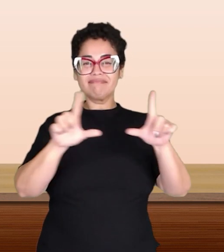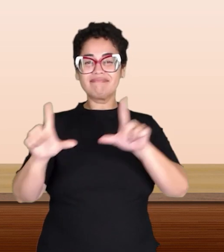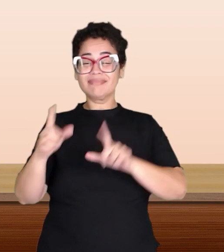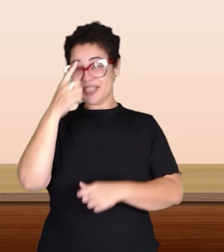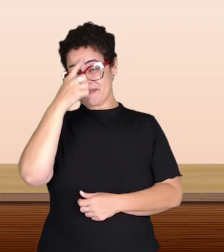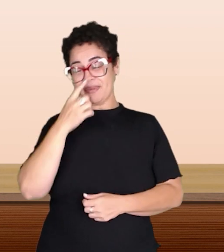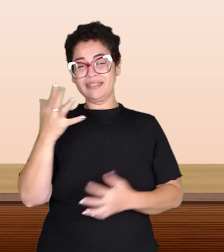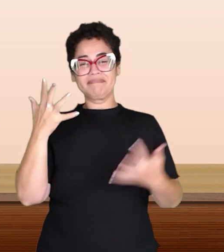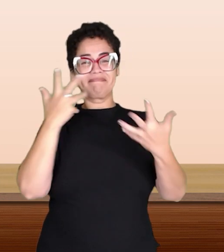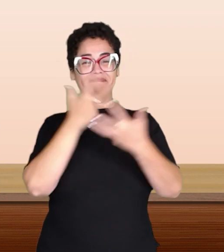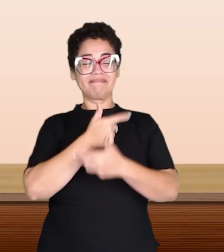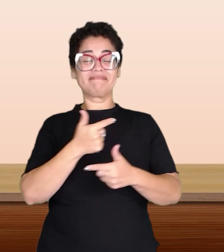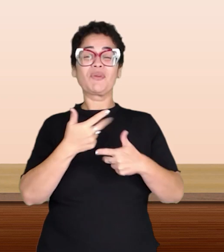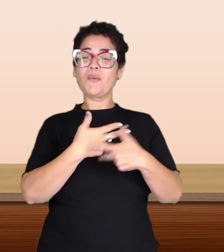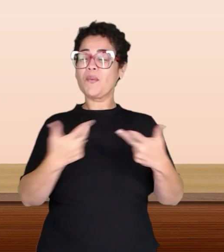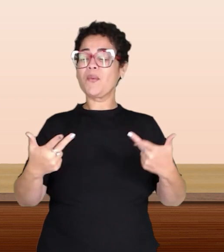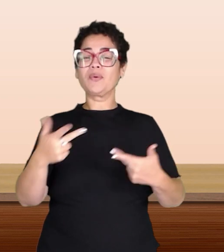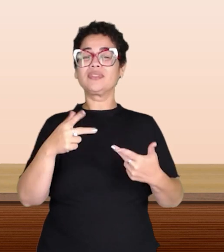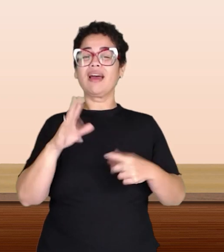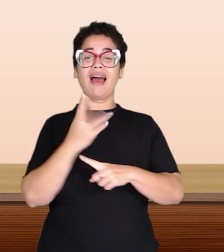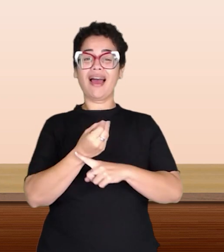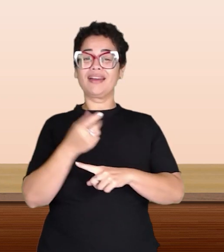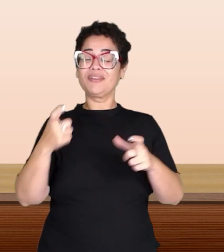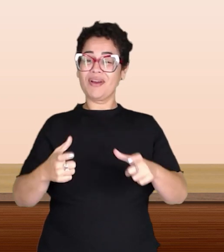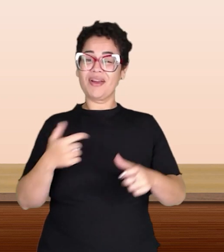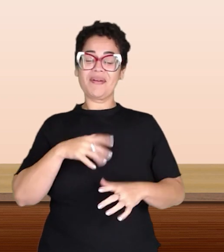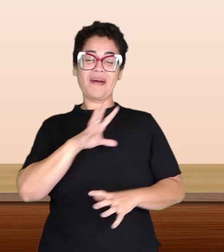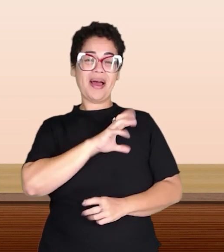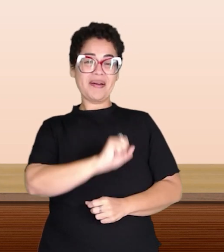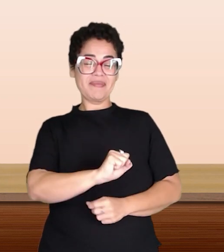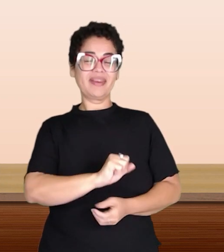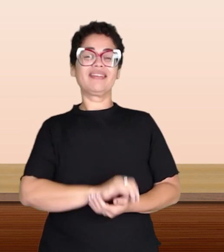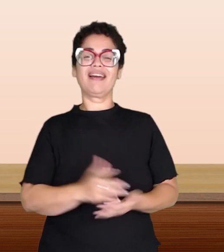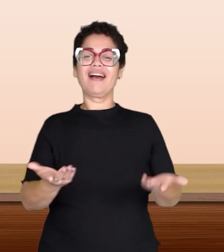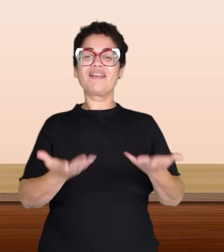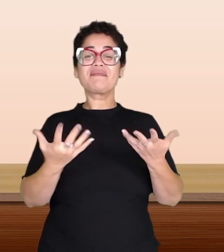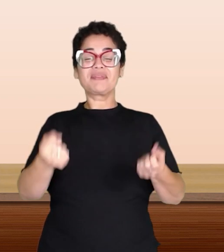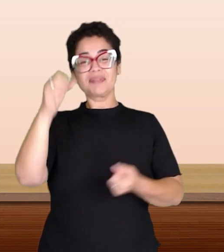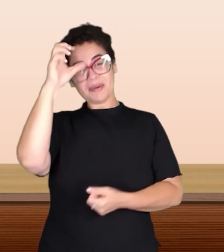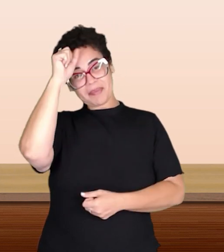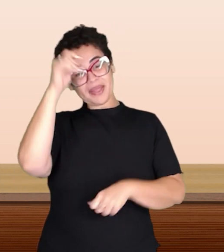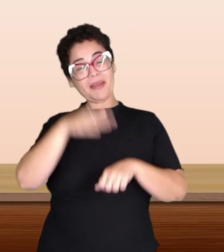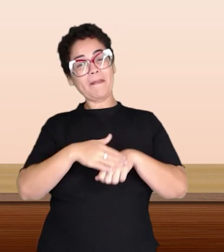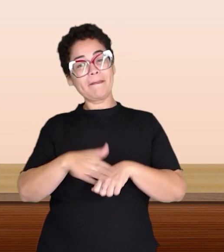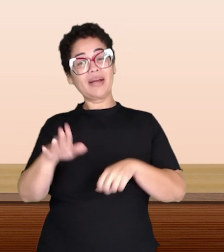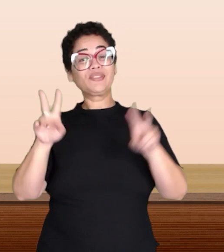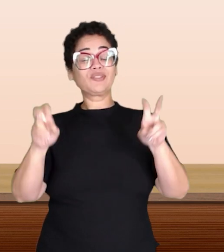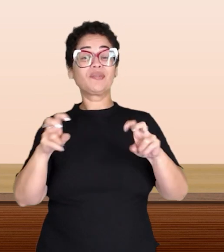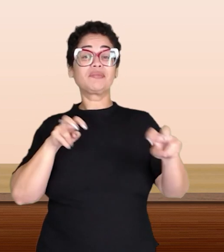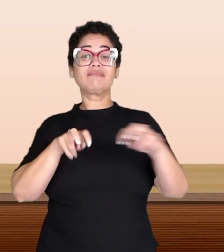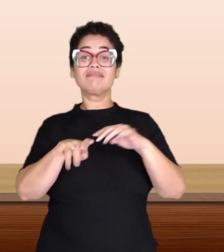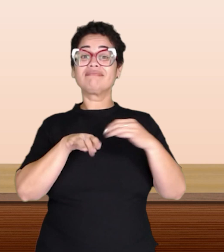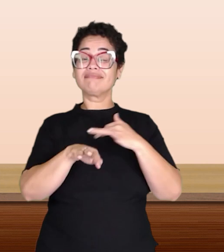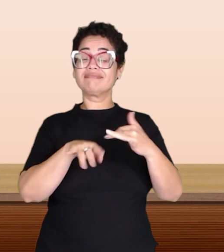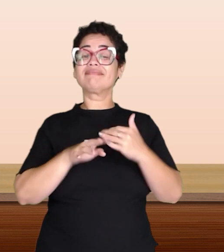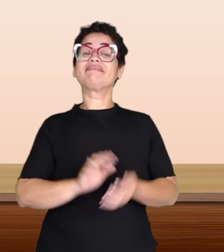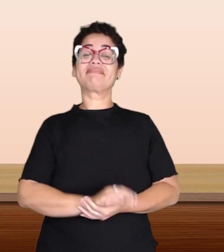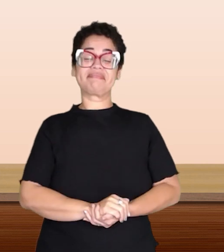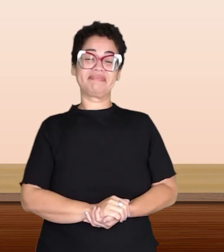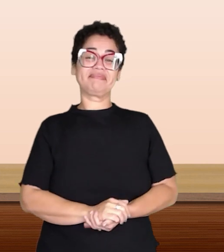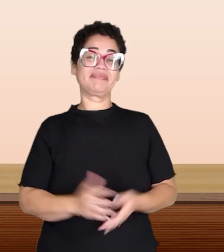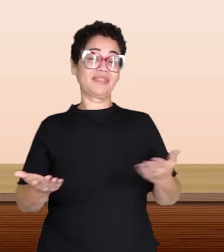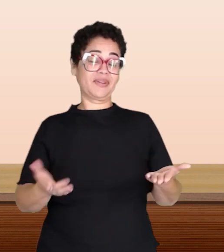imagens legais do Artesanato local eu amei e agora vamos aprender um pouco mais sobre o trânsito